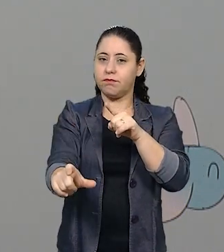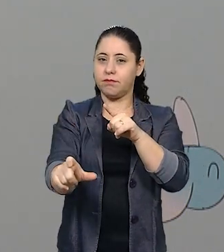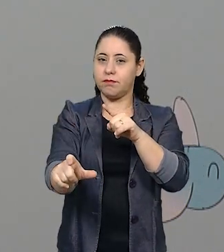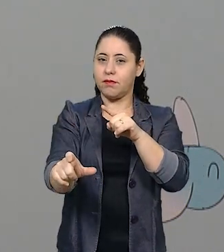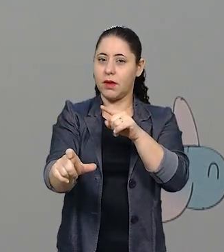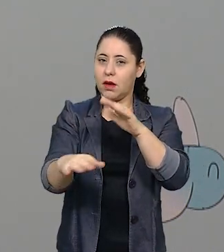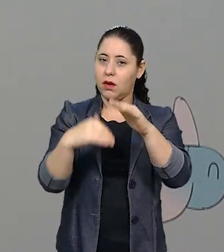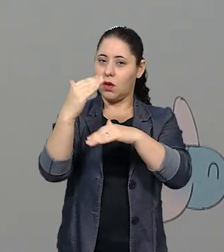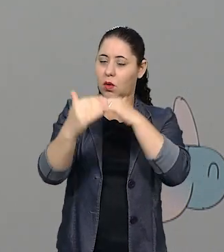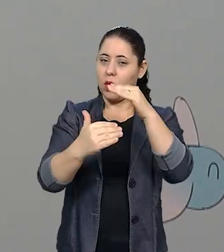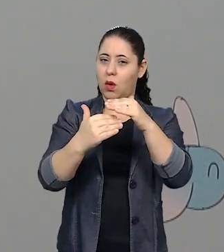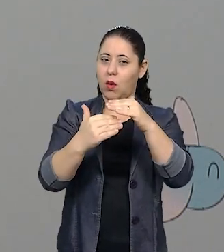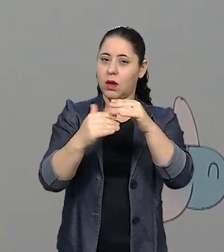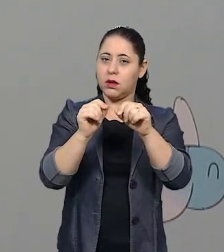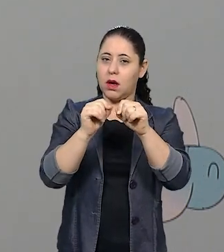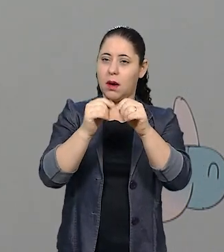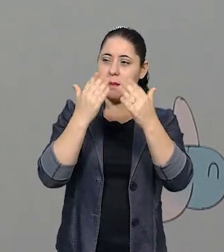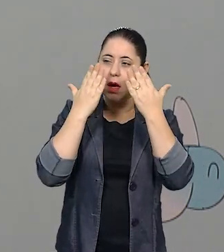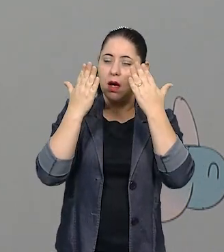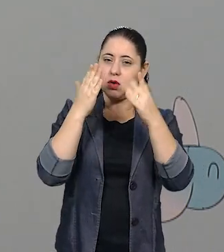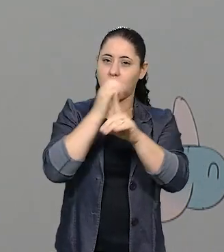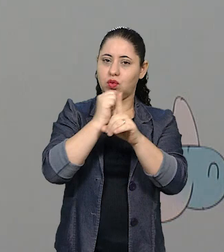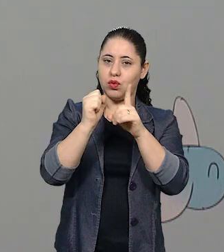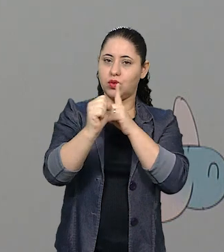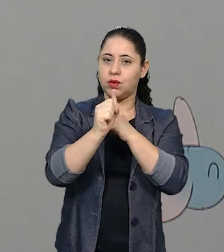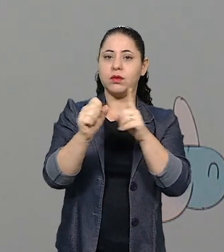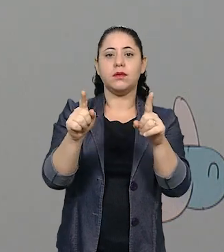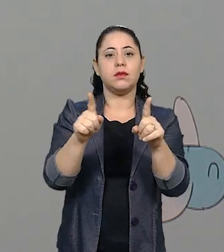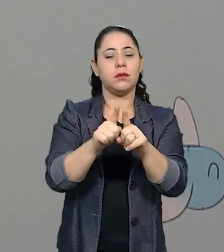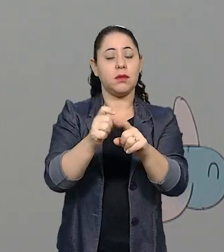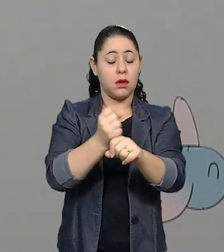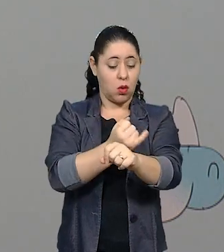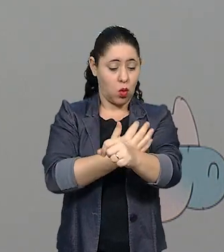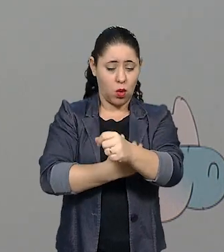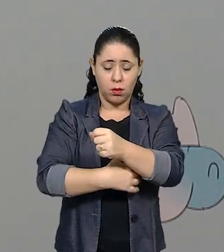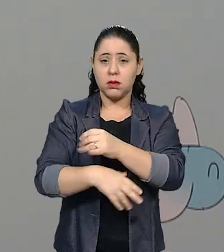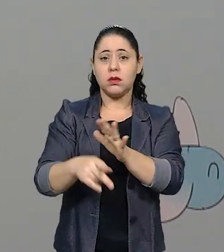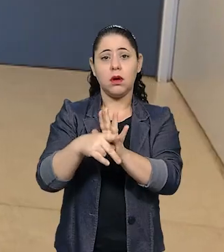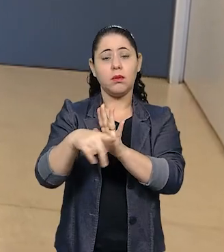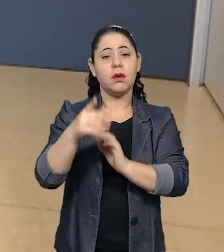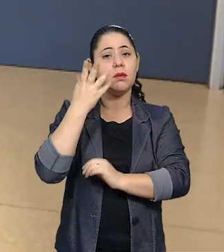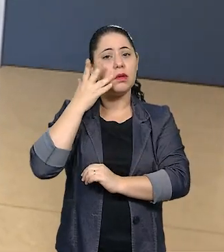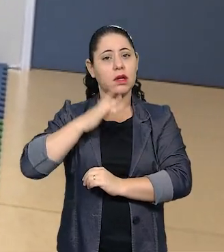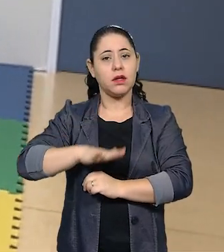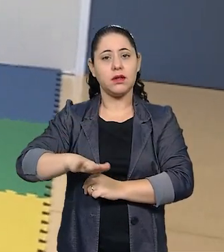atividades lúdicas para o desenvolvimento